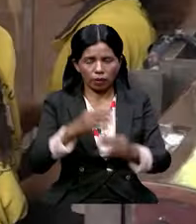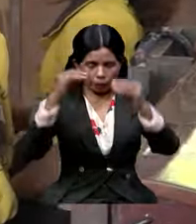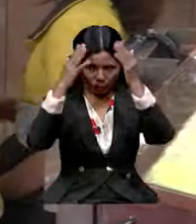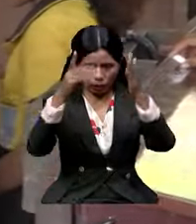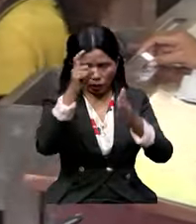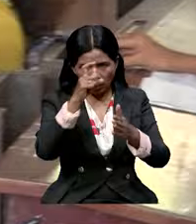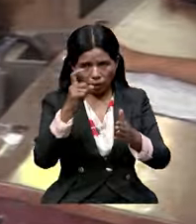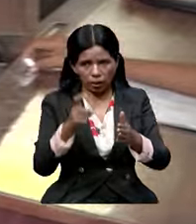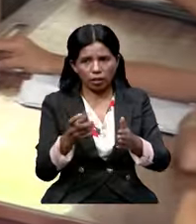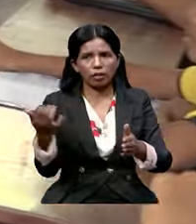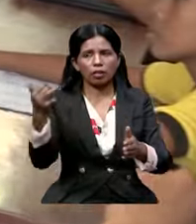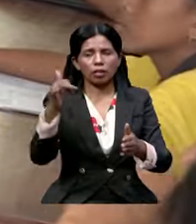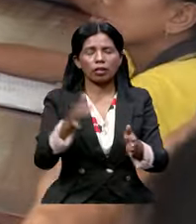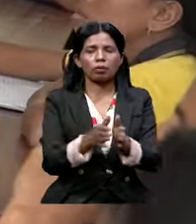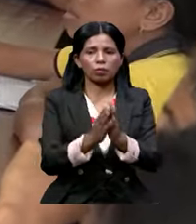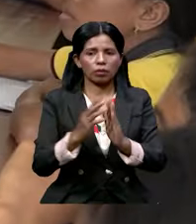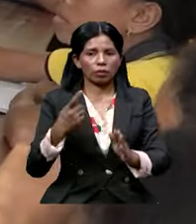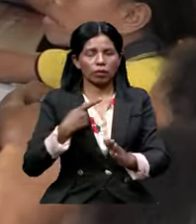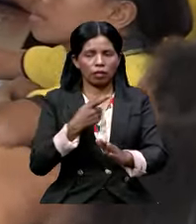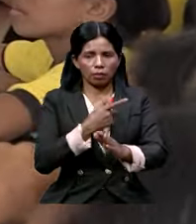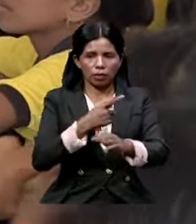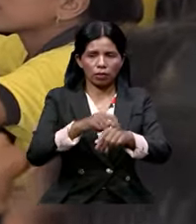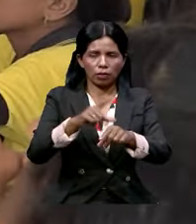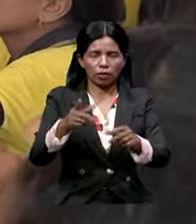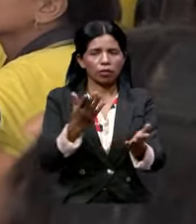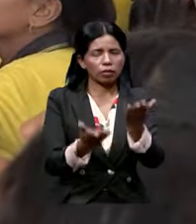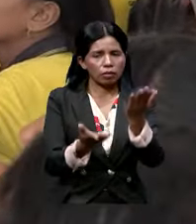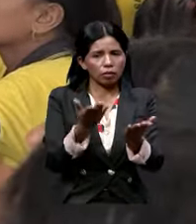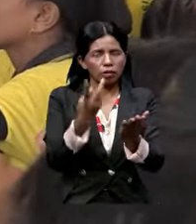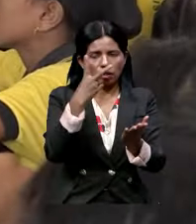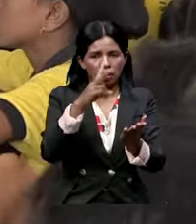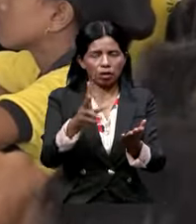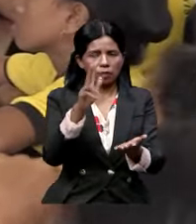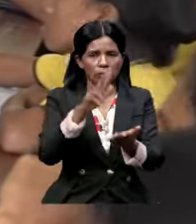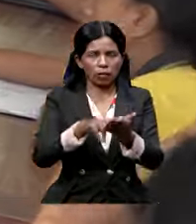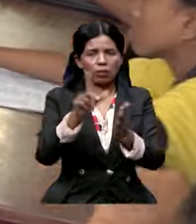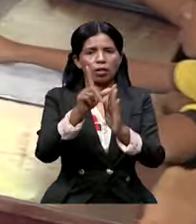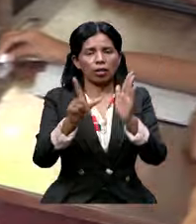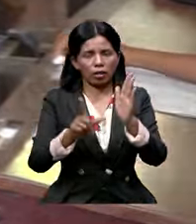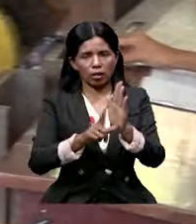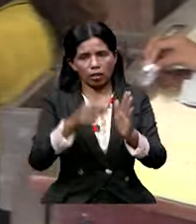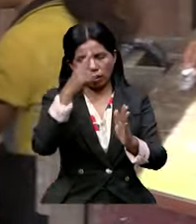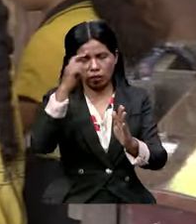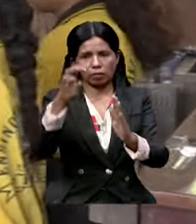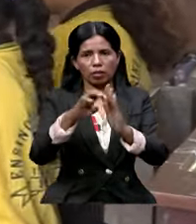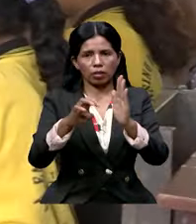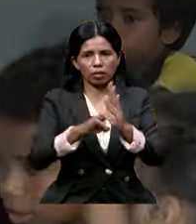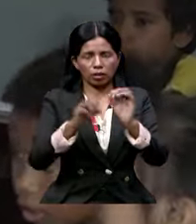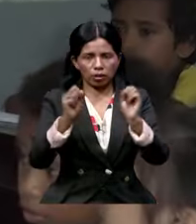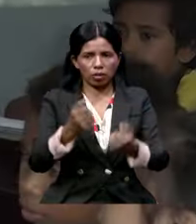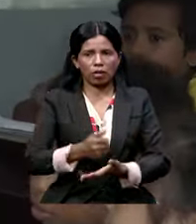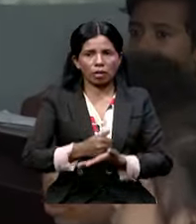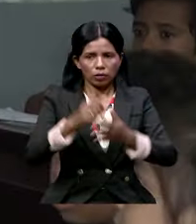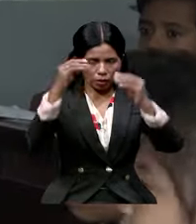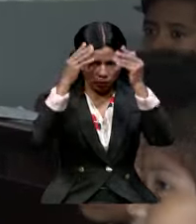idade reforma sira husu parlamento nacional atuteto di dia mola ka prova lei refere também estado tem que trata